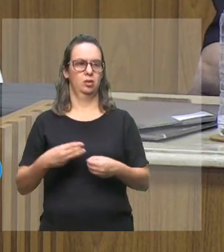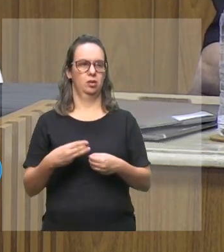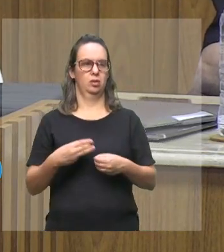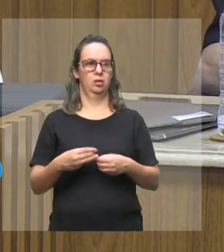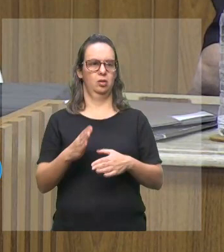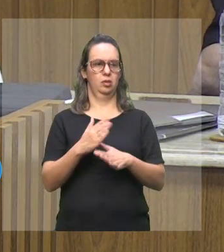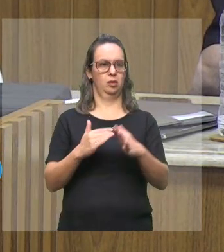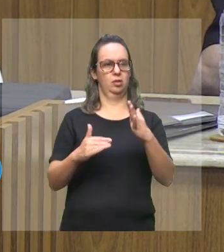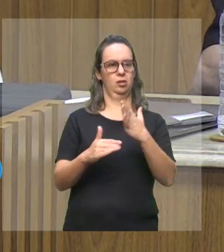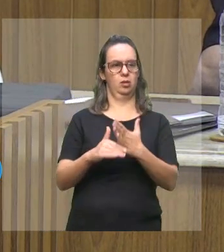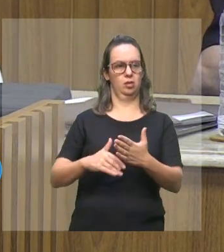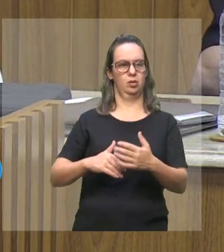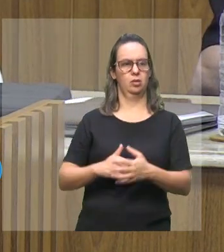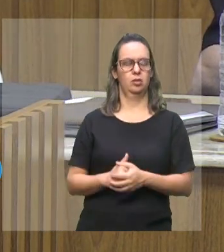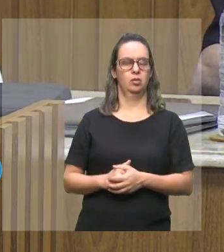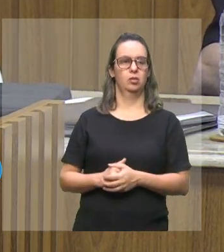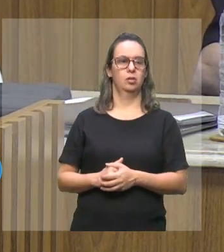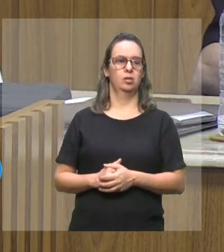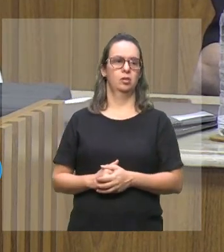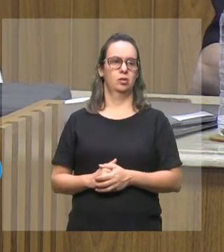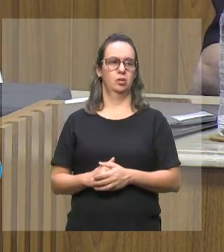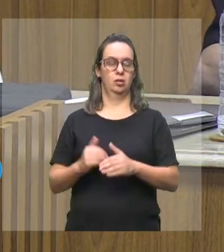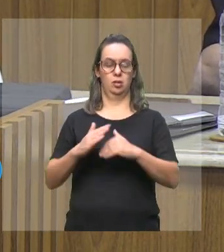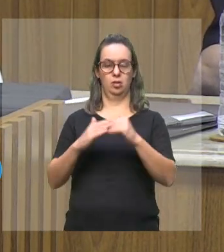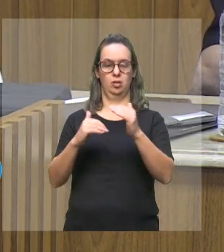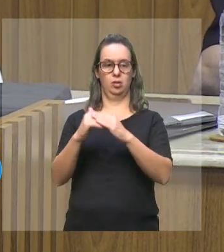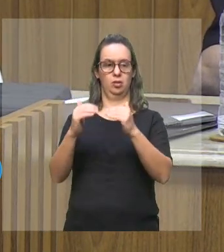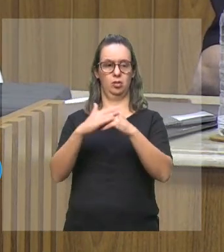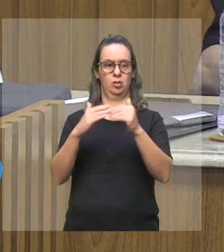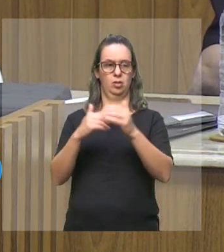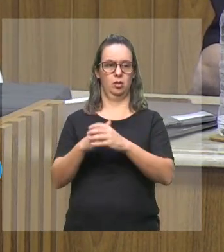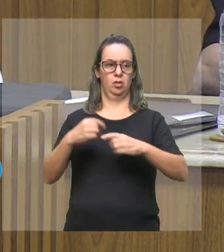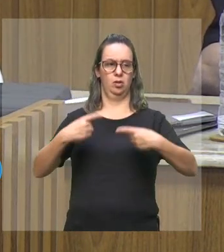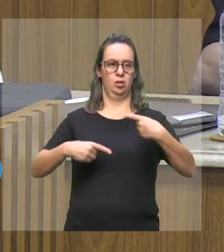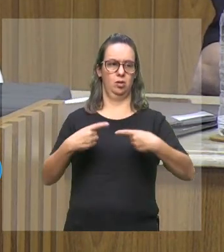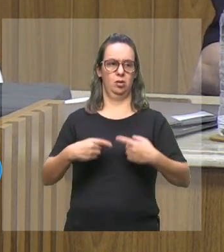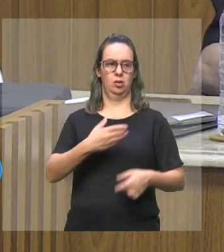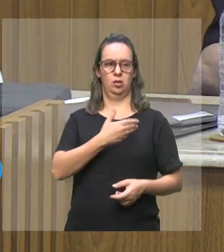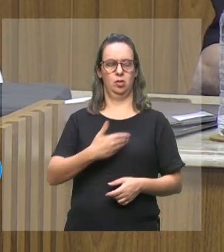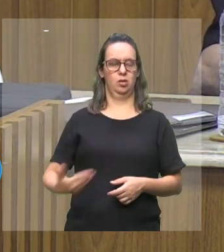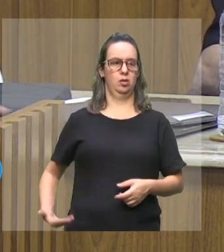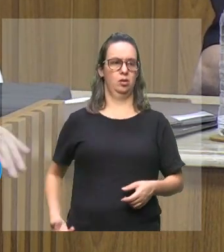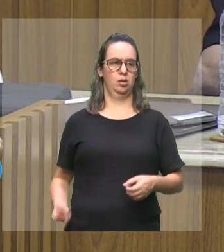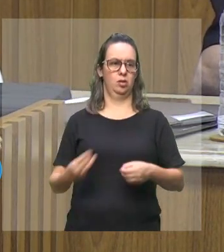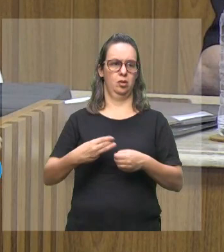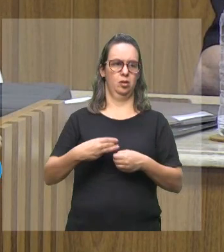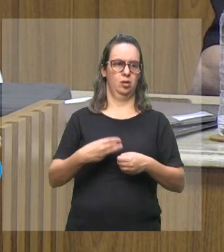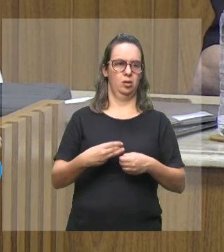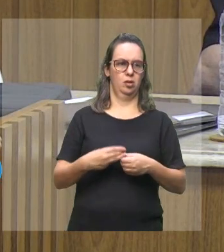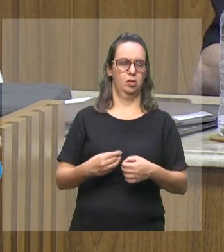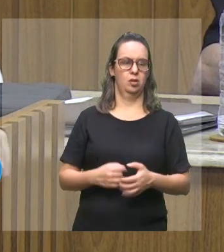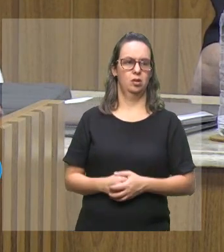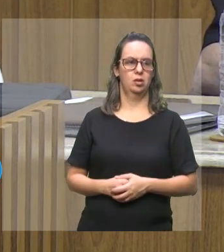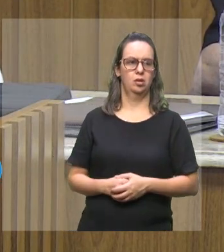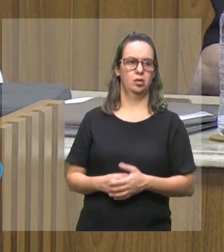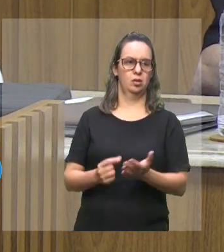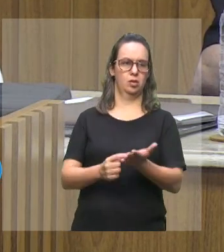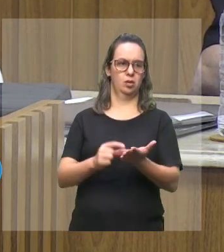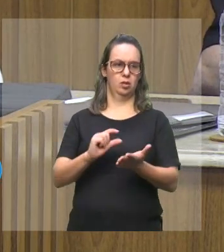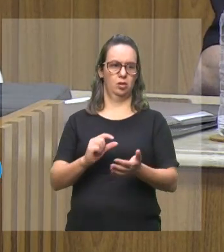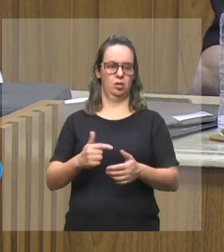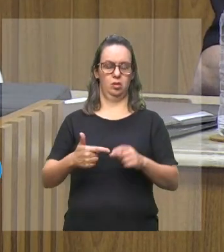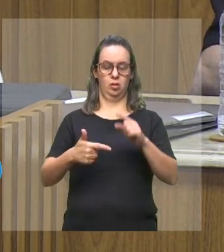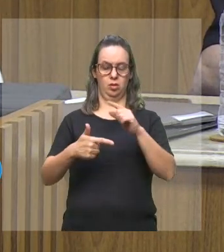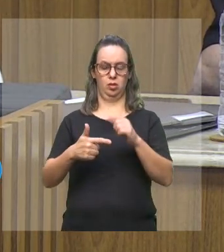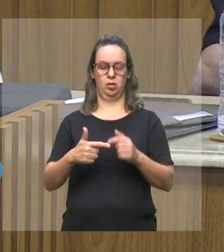processo de construção dessa política pública aqui no município, né? E esse parágrafo segundo, ele diz exatamente o